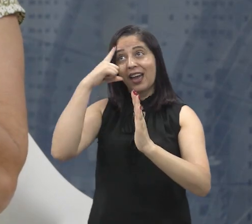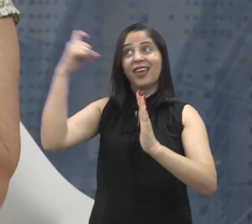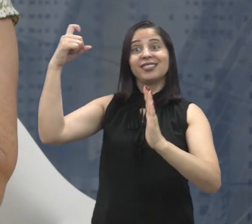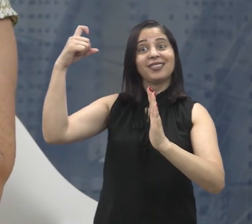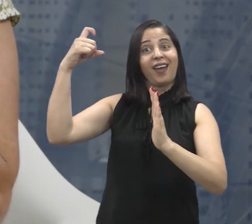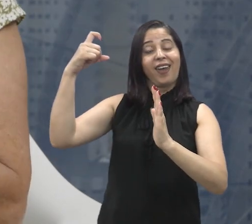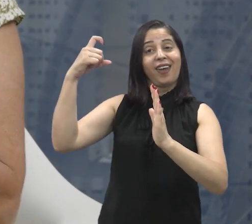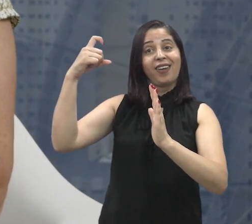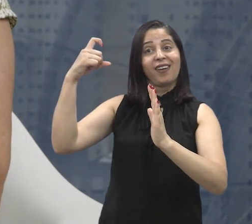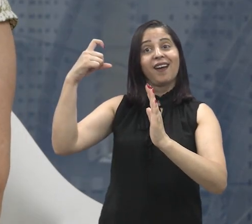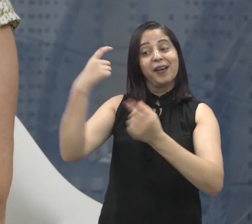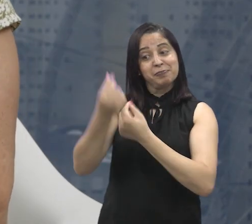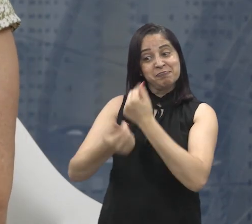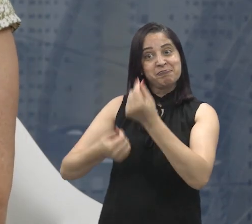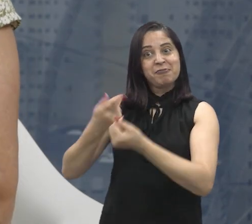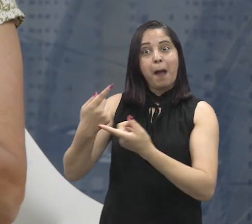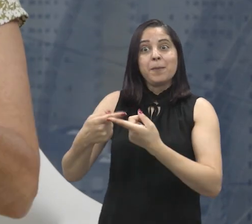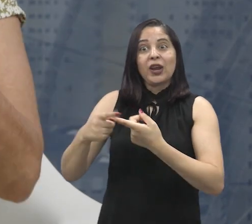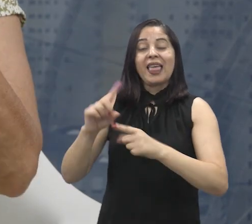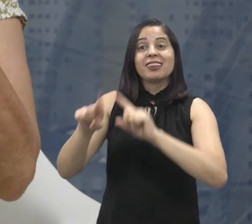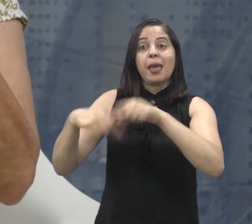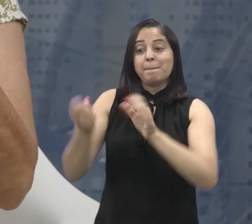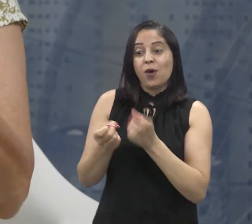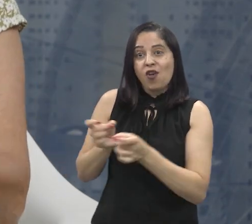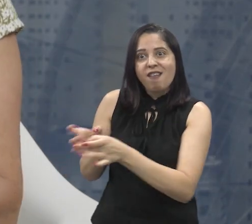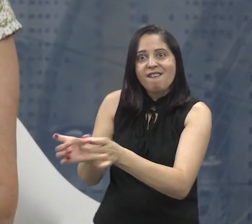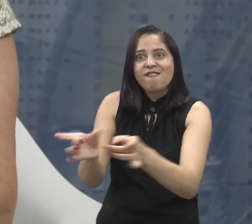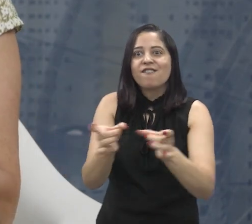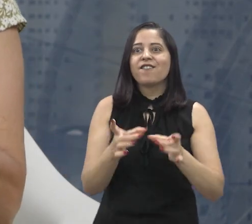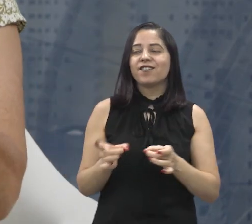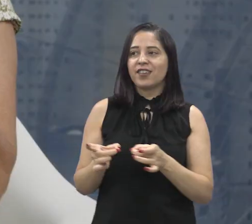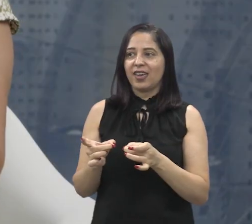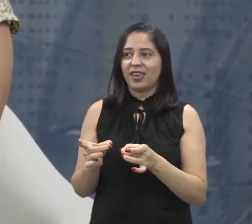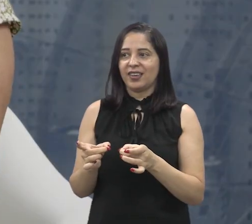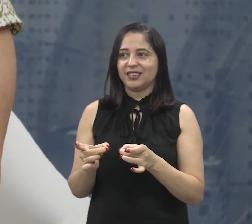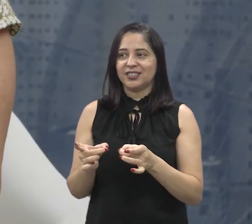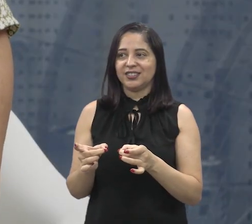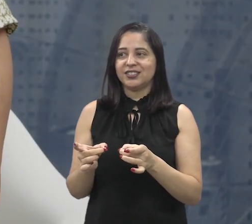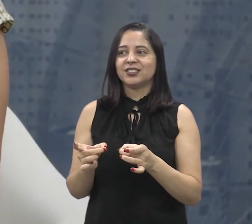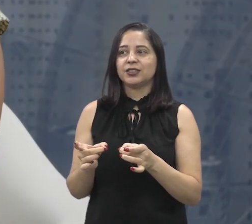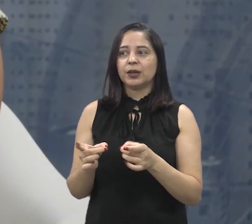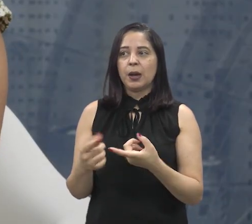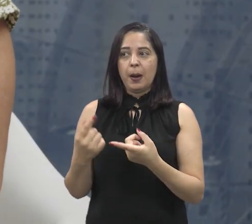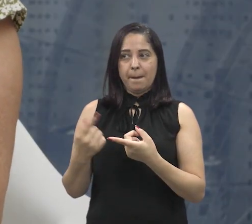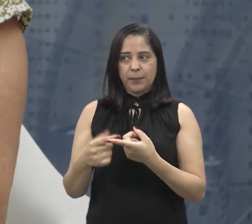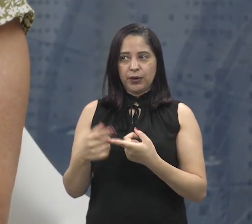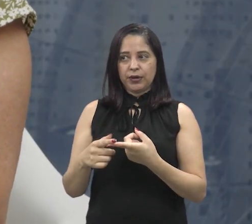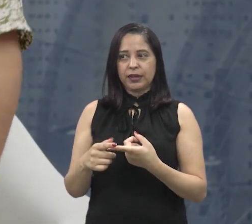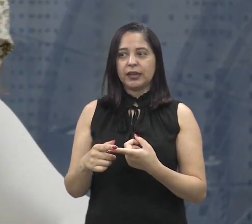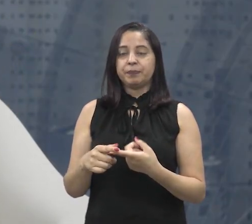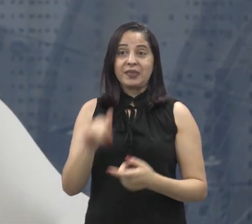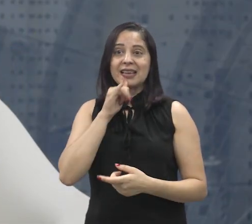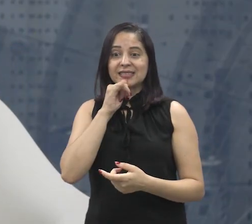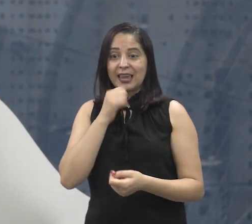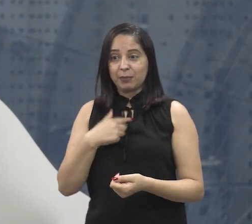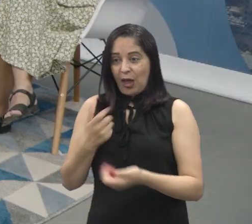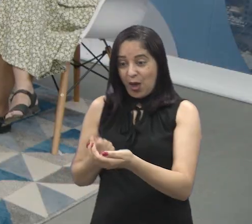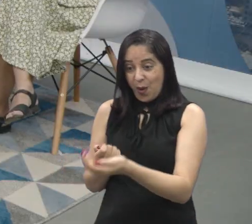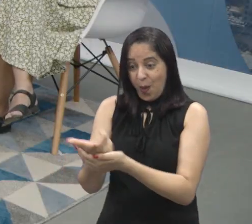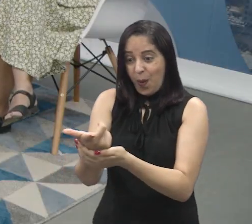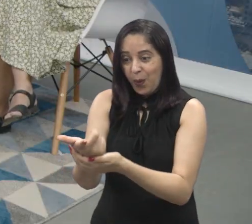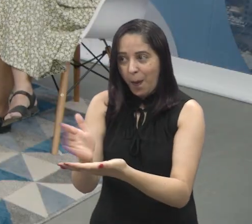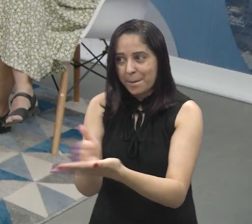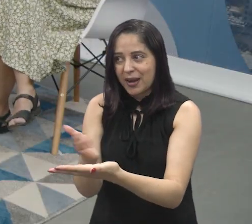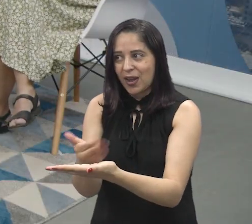o quanto é importante de pensar na economia criativa e solidária. Porque quando eu adquiro um livro de um